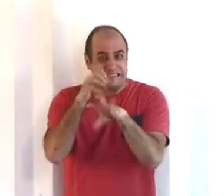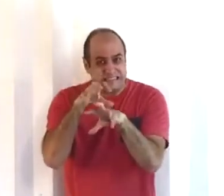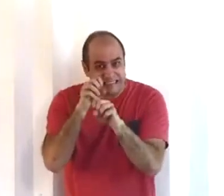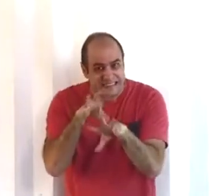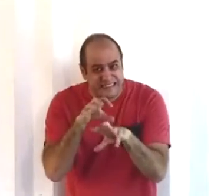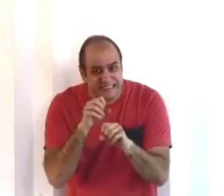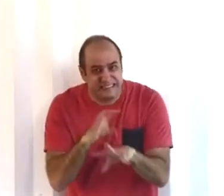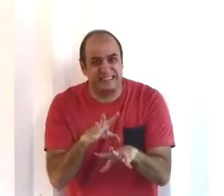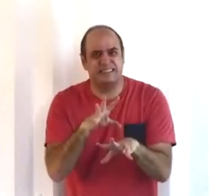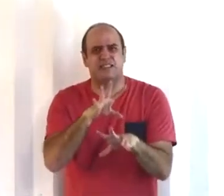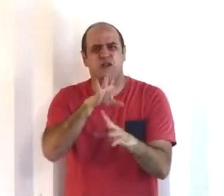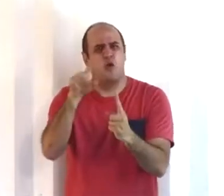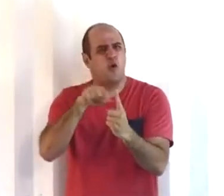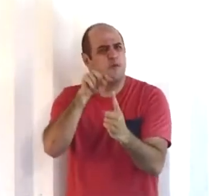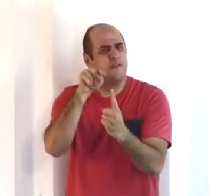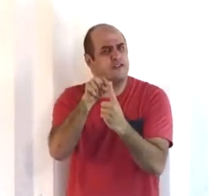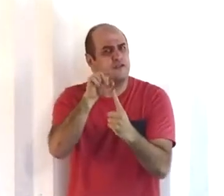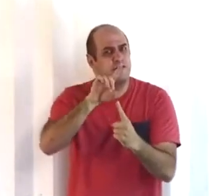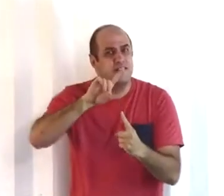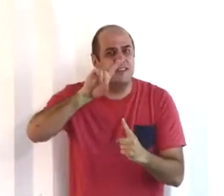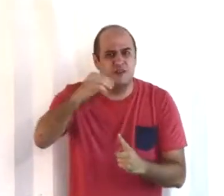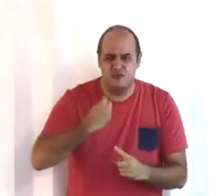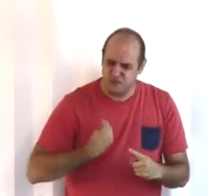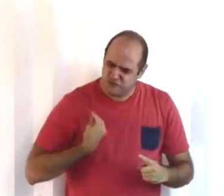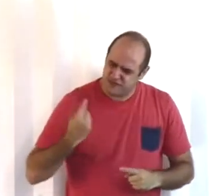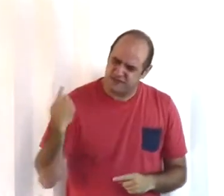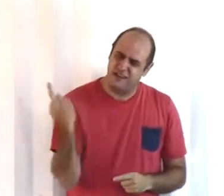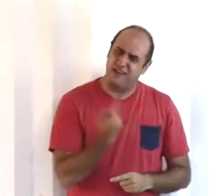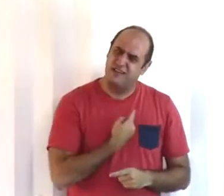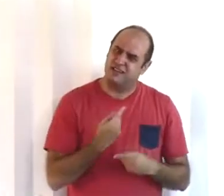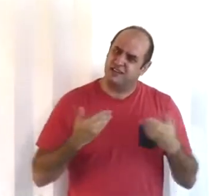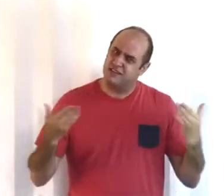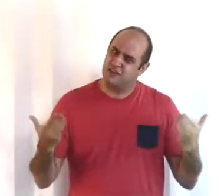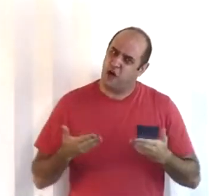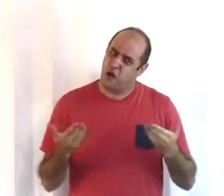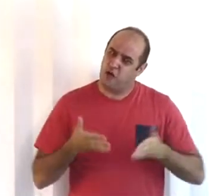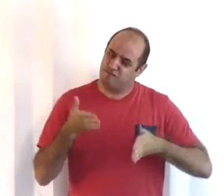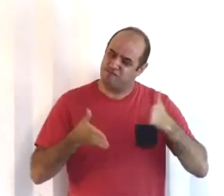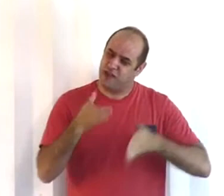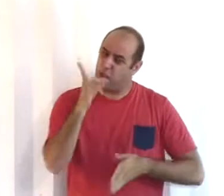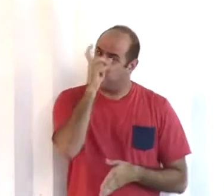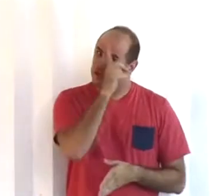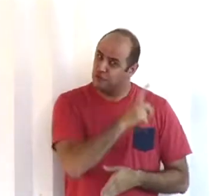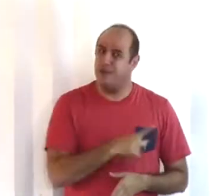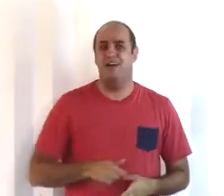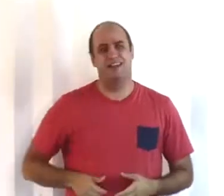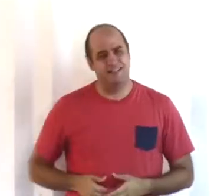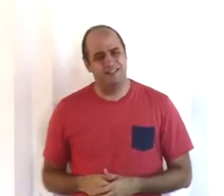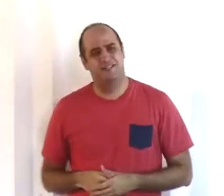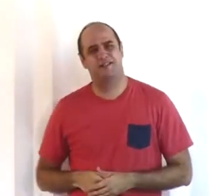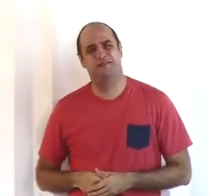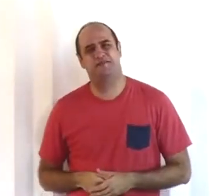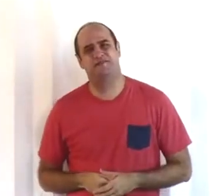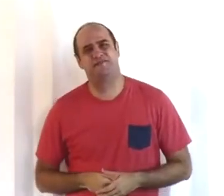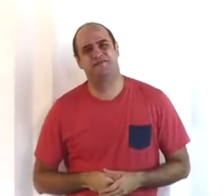um ideal de Deus para que nós possamos viver em tempos difíceis como estes.